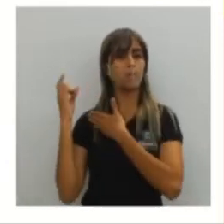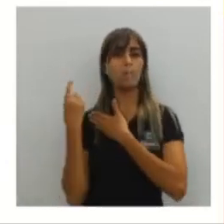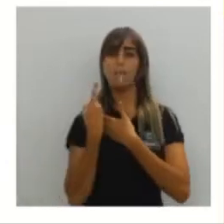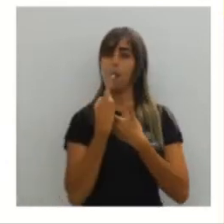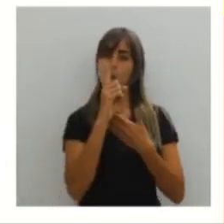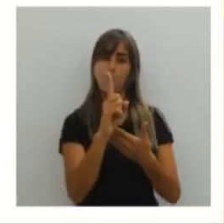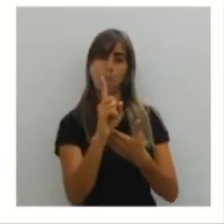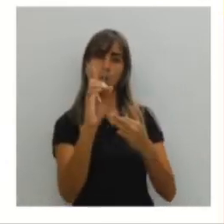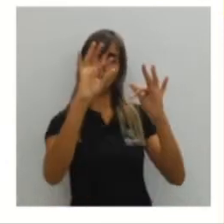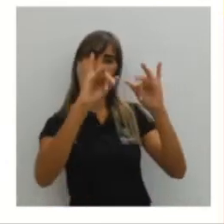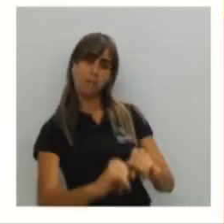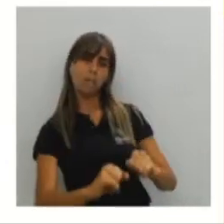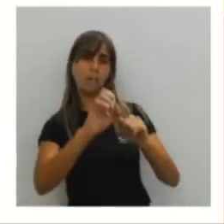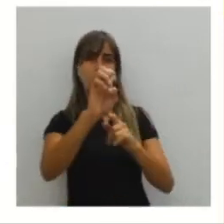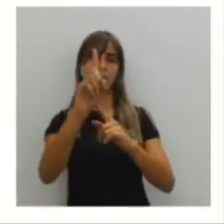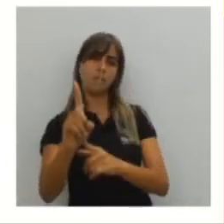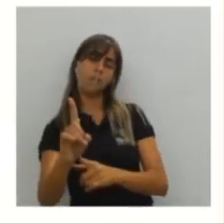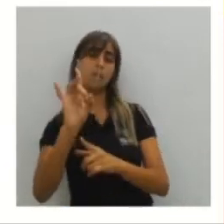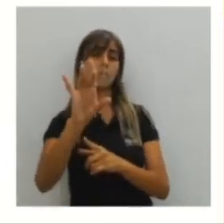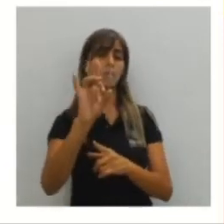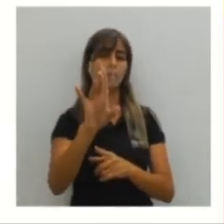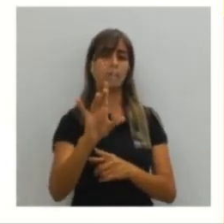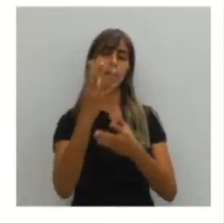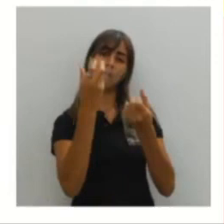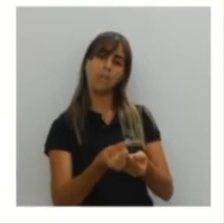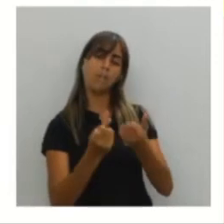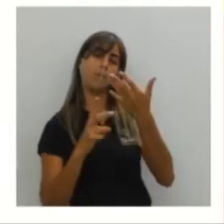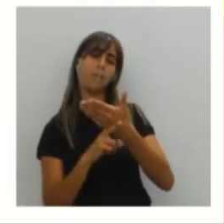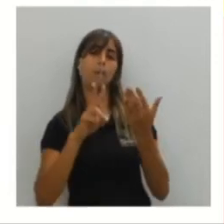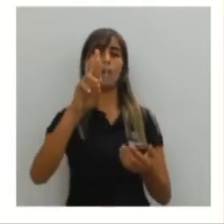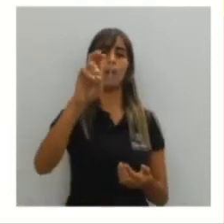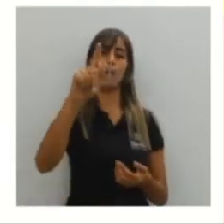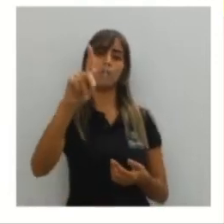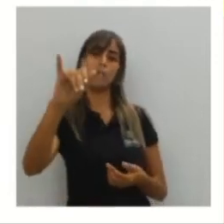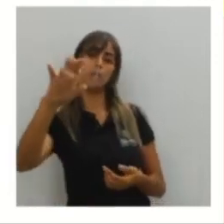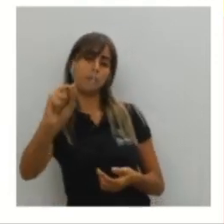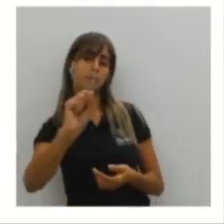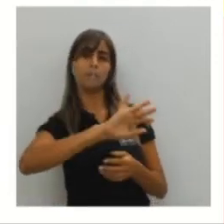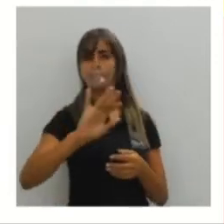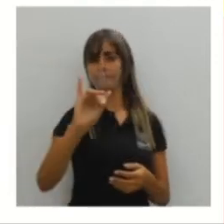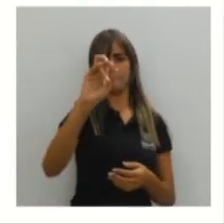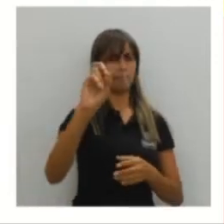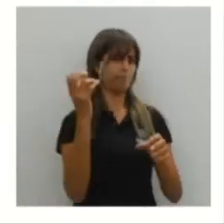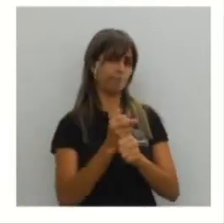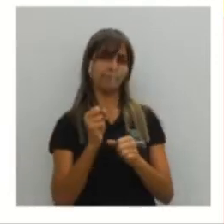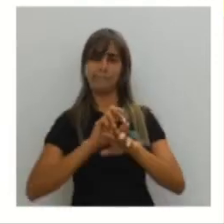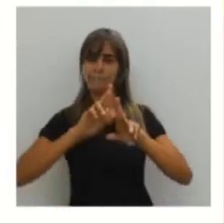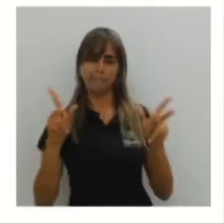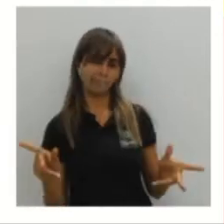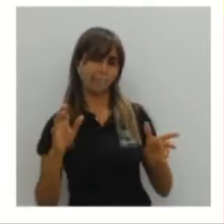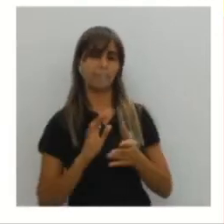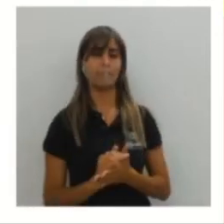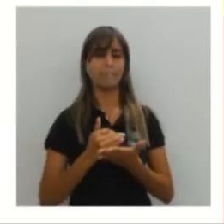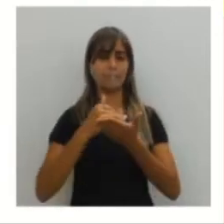aí terminou em ed. Por quê? Porque ed somente vão receber os verbos regulares. Os irregulares mudam totalmente de forma.